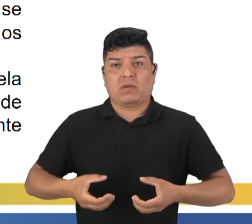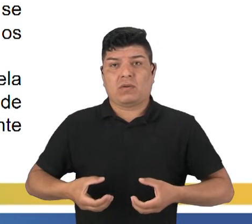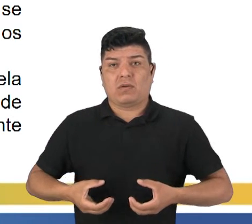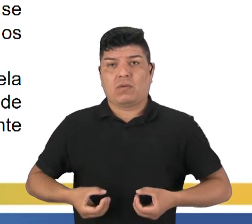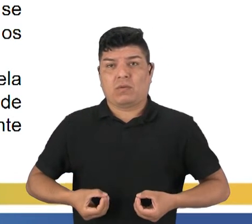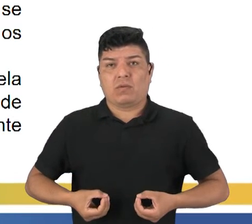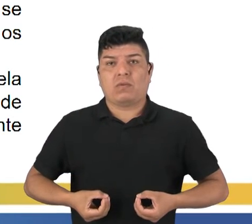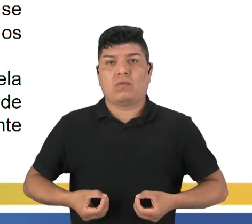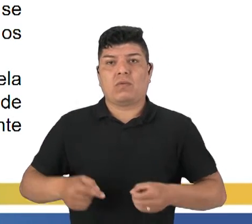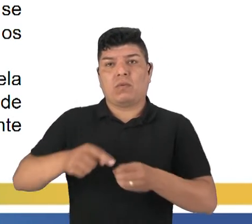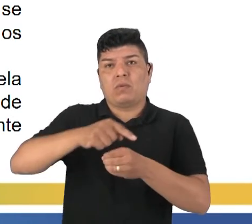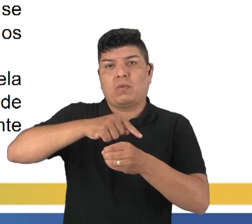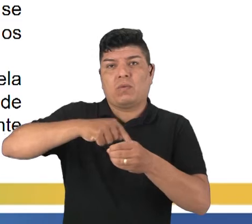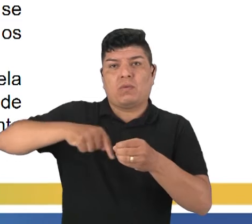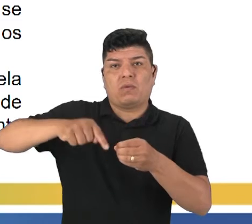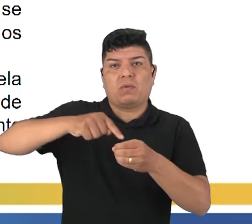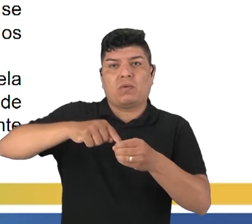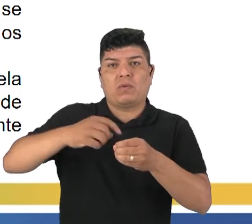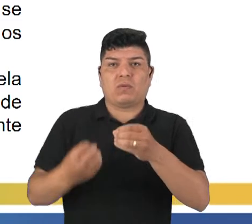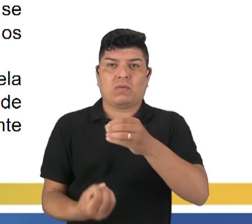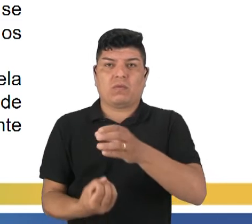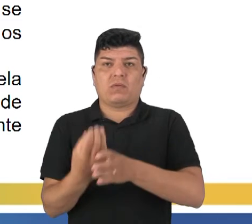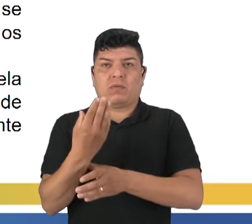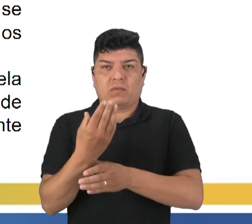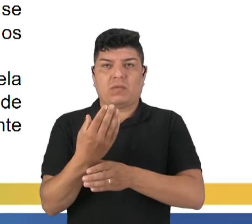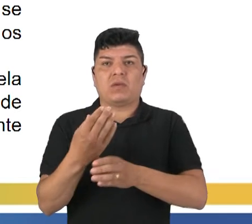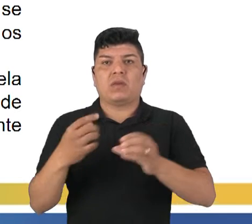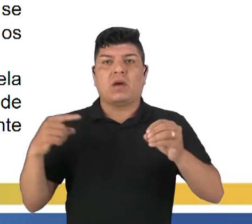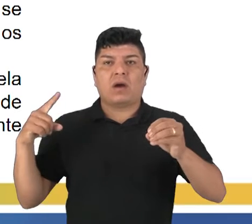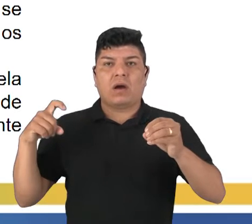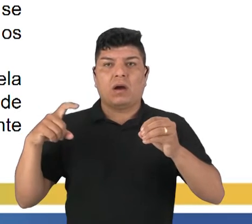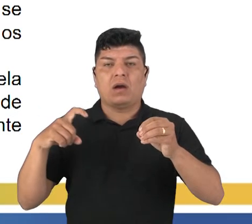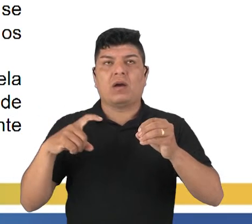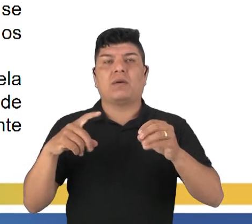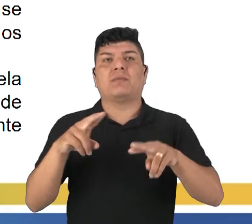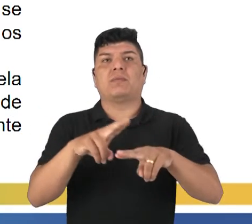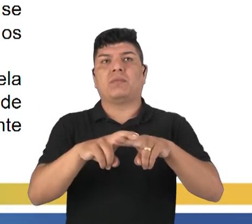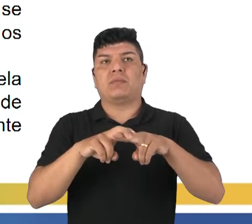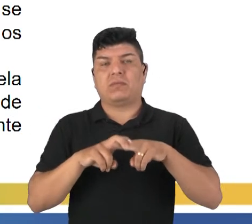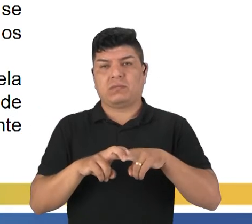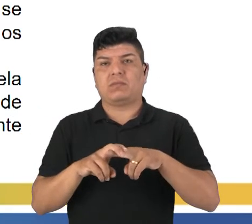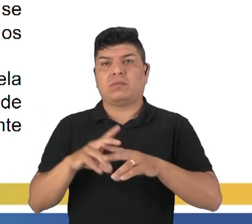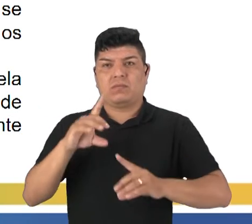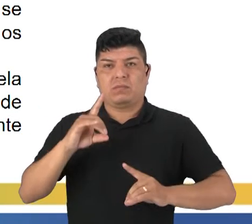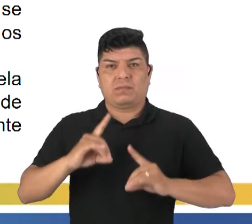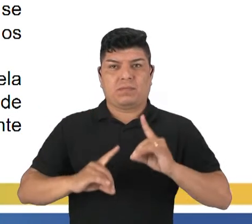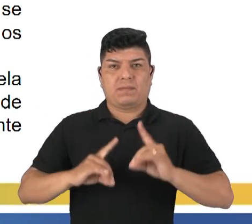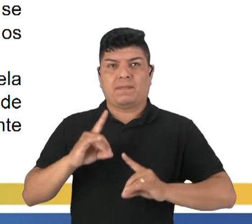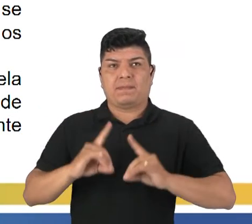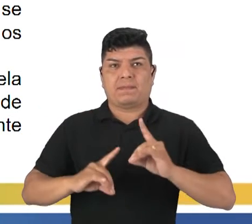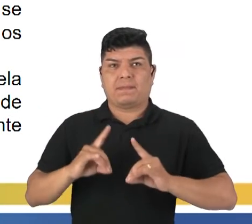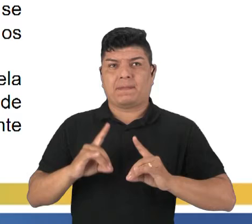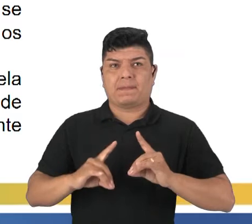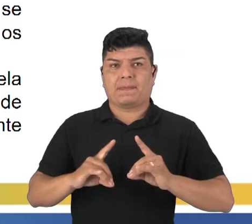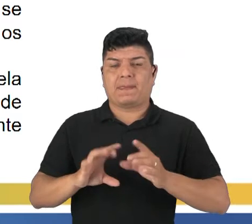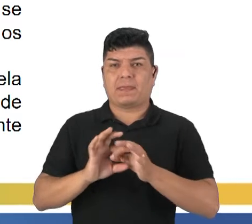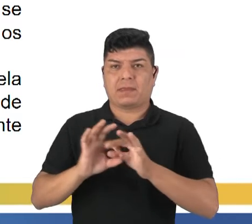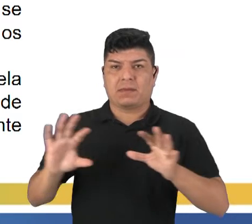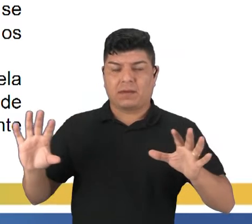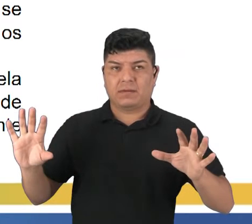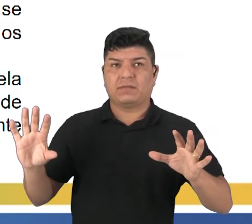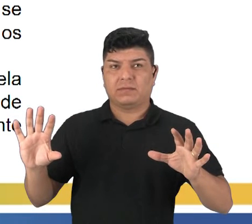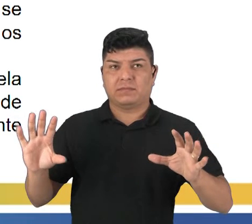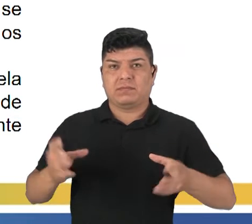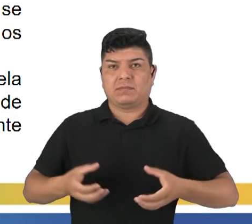O ovócito para se transformar em óvulo. Ok? Então, o estrogênio e a progesterona secretadas pelo corpo lúteo, que é